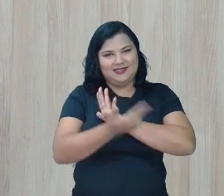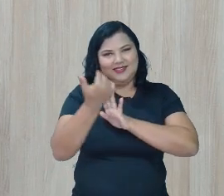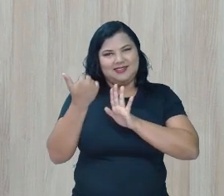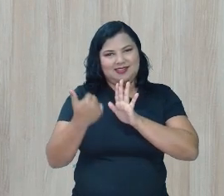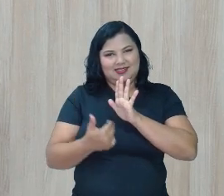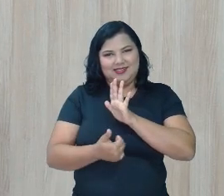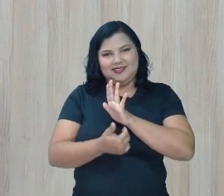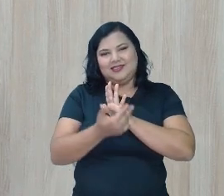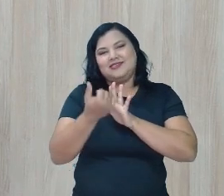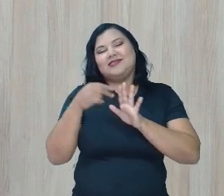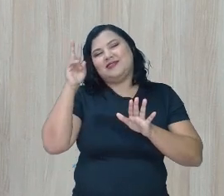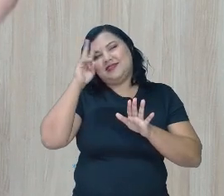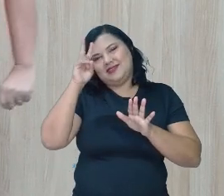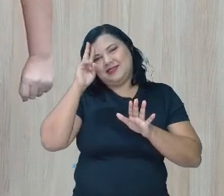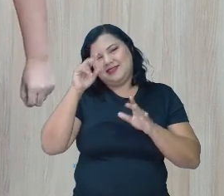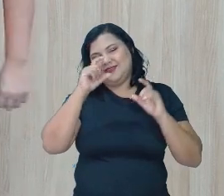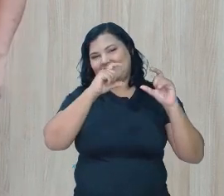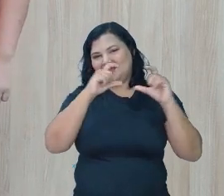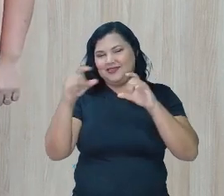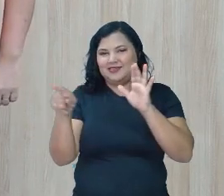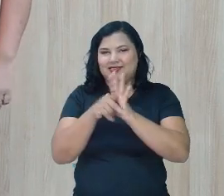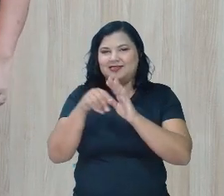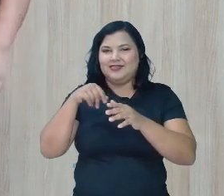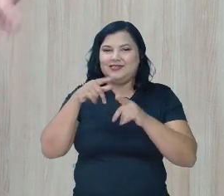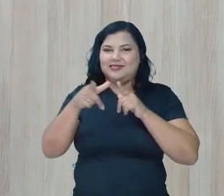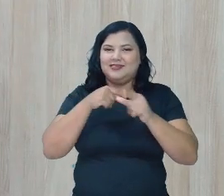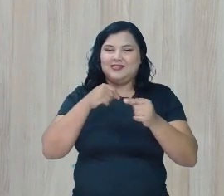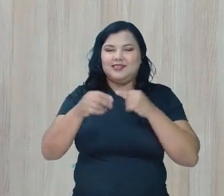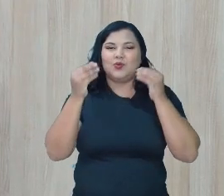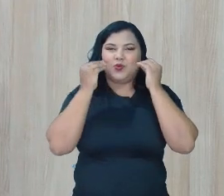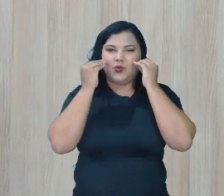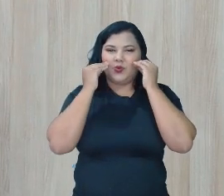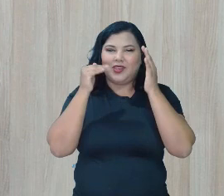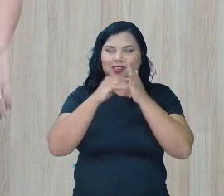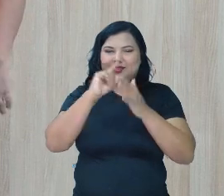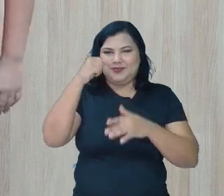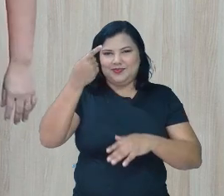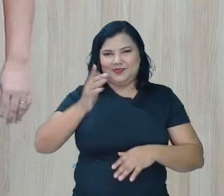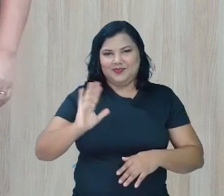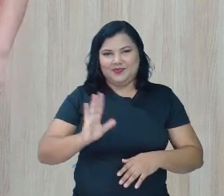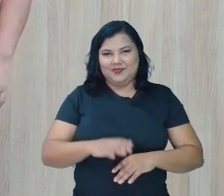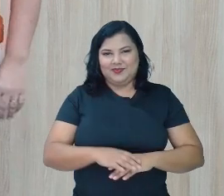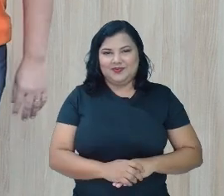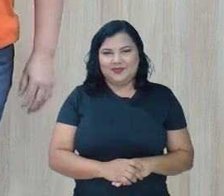desenhos das histórias em quadrinhos japonesas. Um beijão, até a próxima, pessoal.